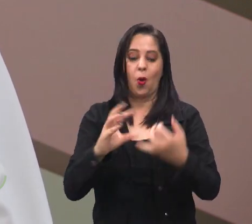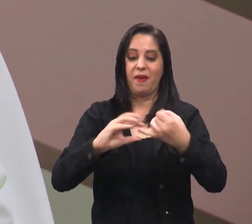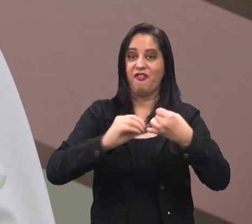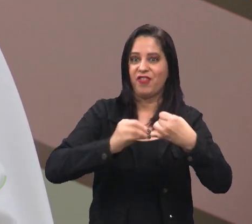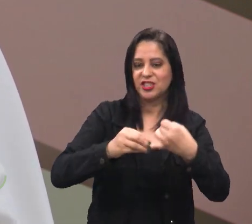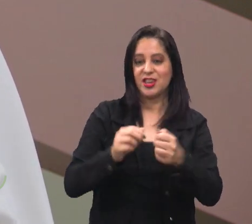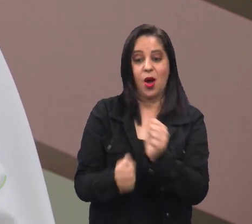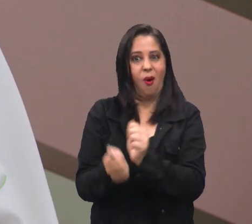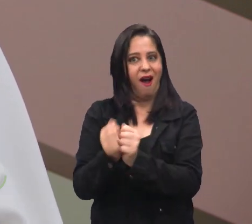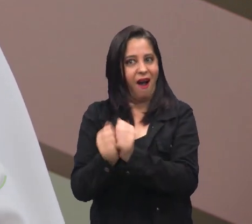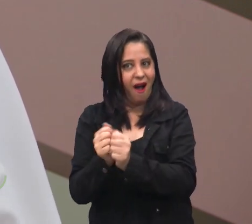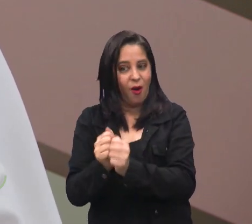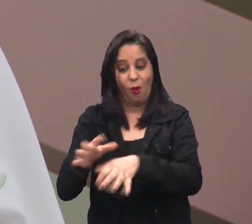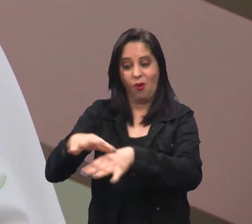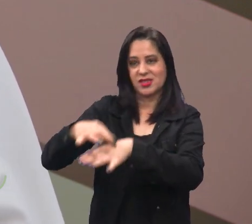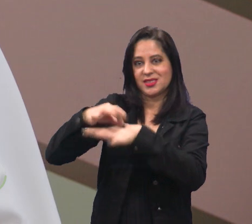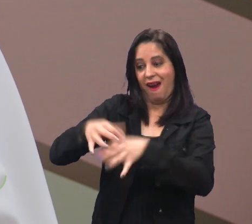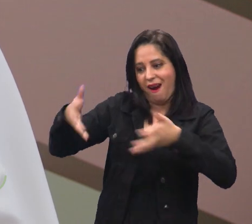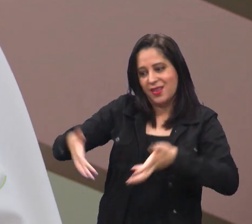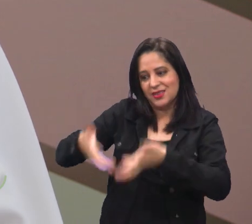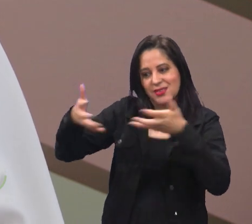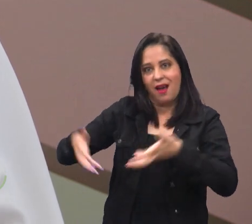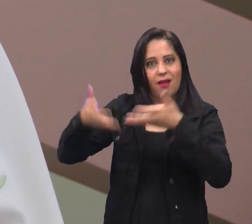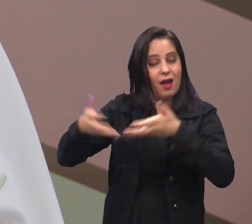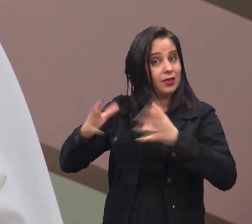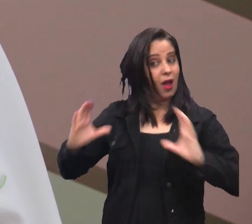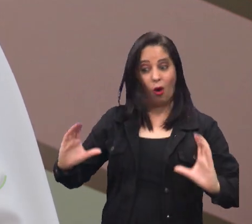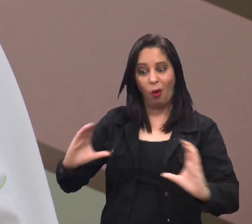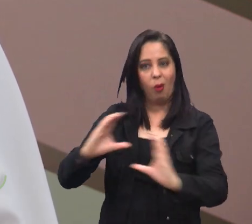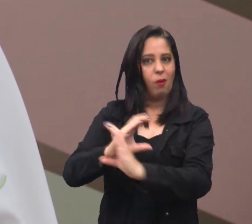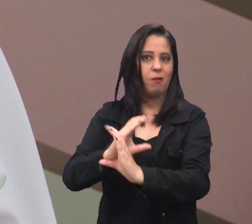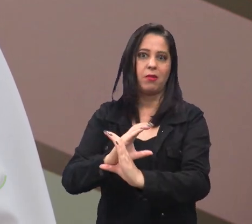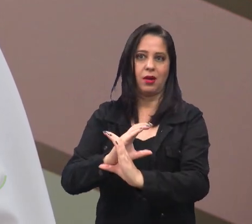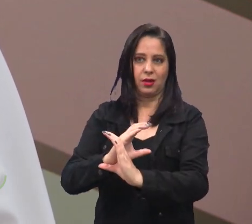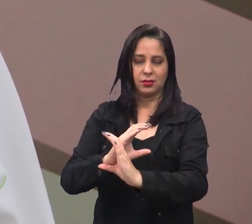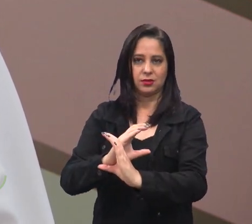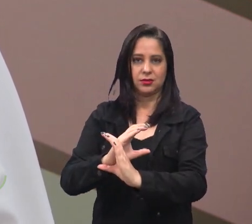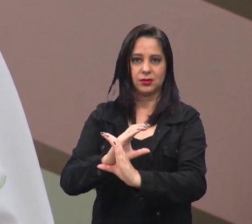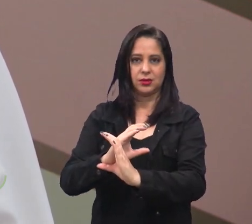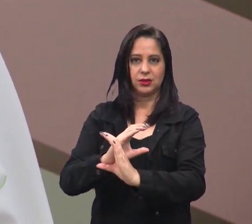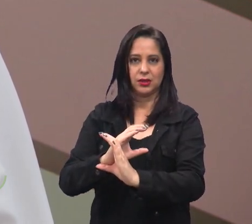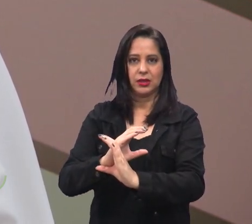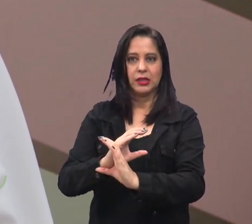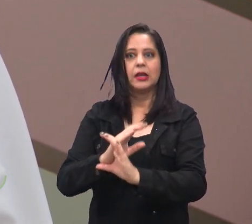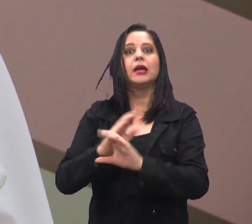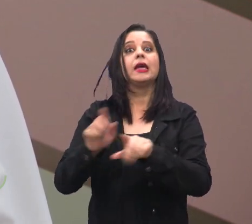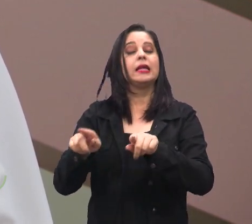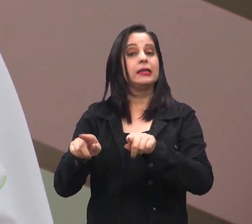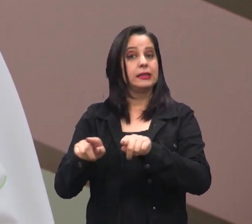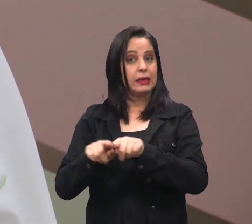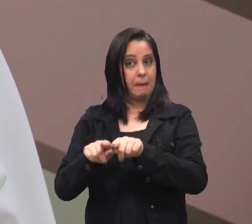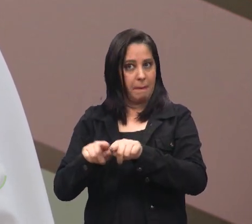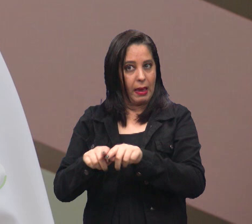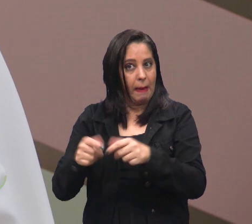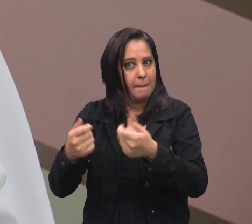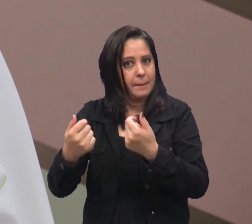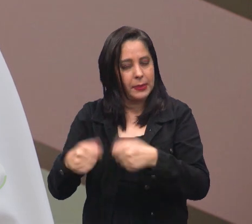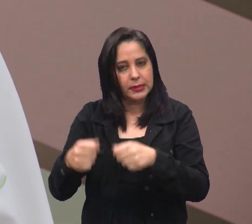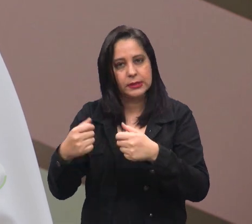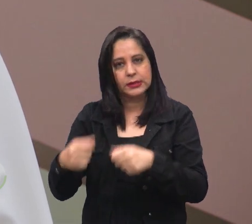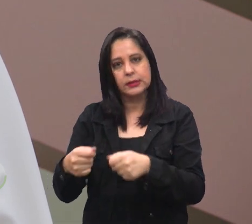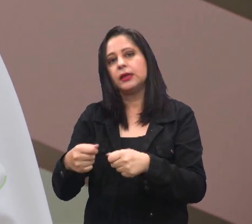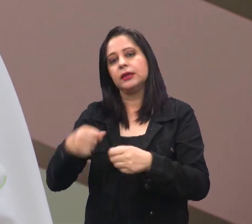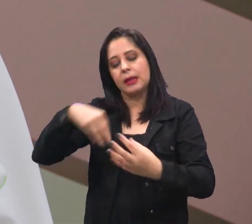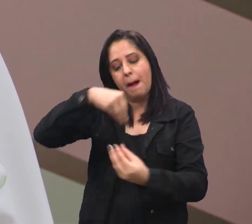salada, muitas verduras. Então, nessa alimentação, você sempre introduz alguma coisa cítrica, porque o cítrico, ele ajuda